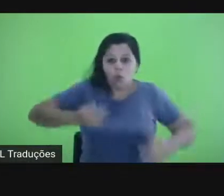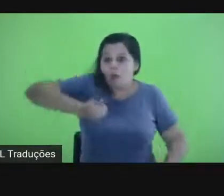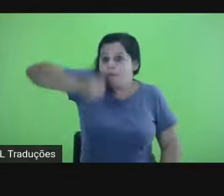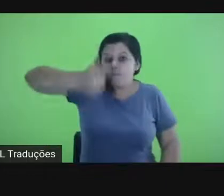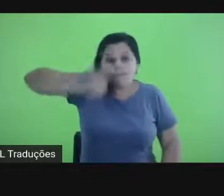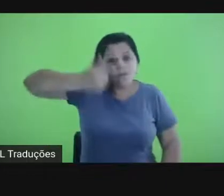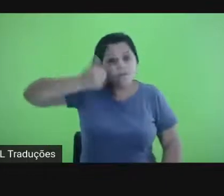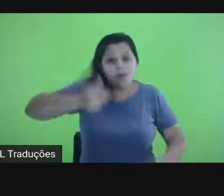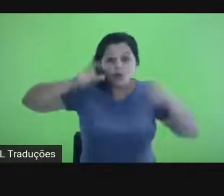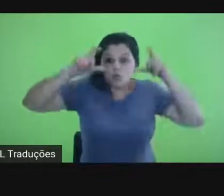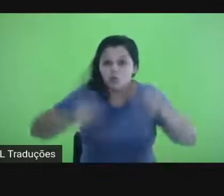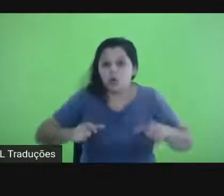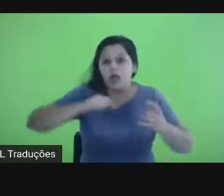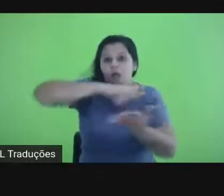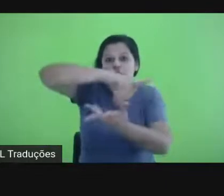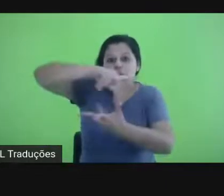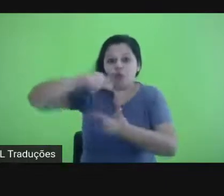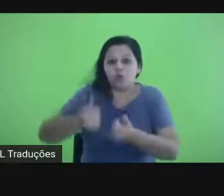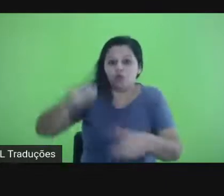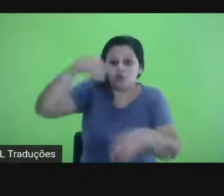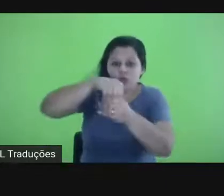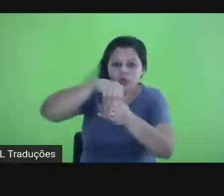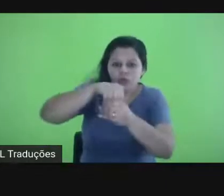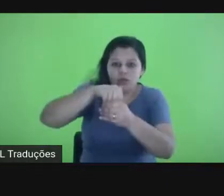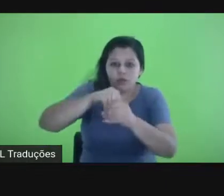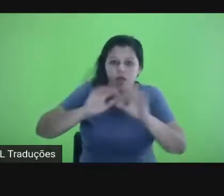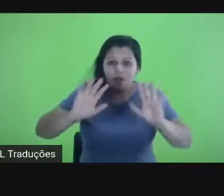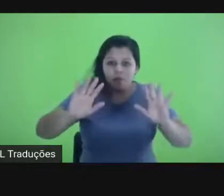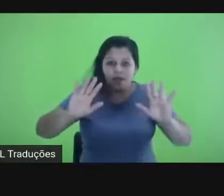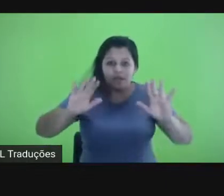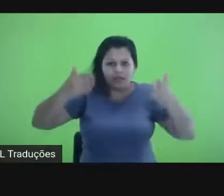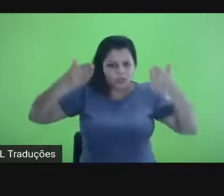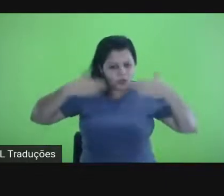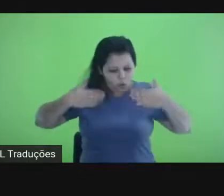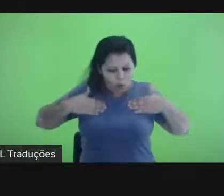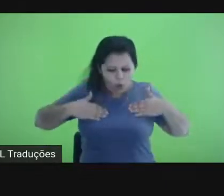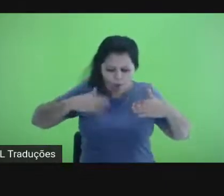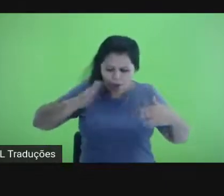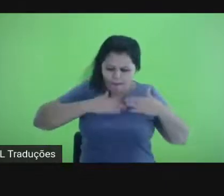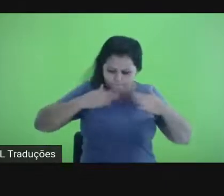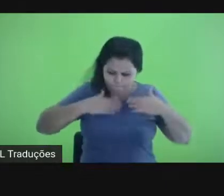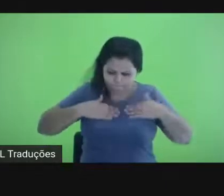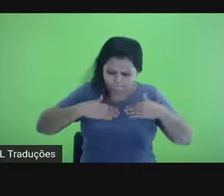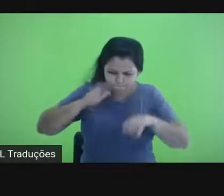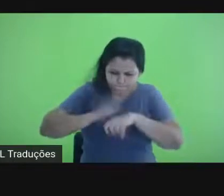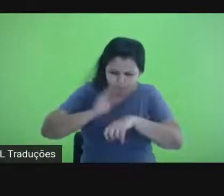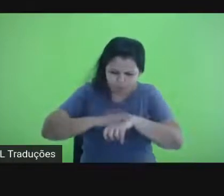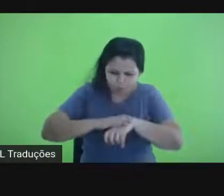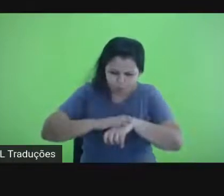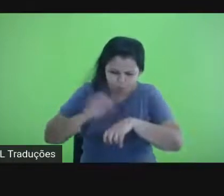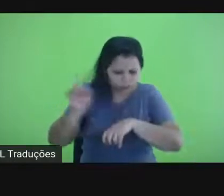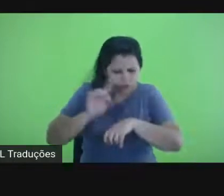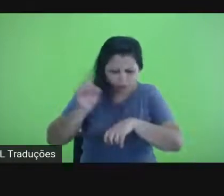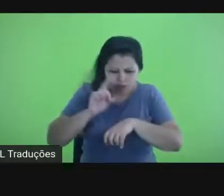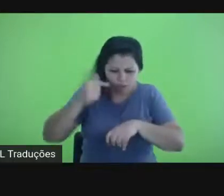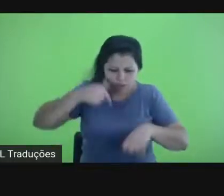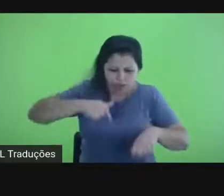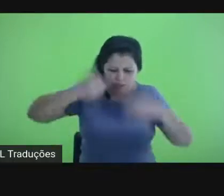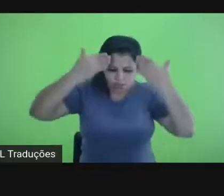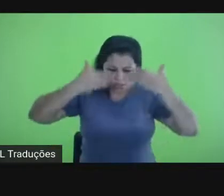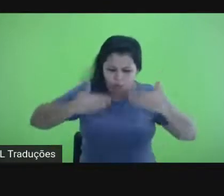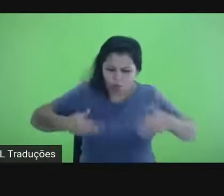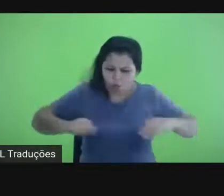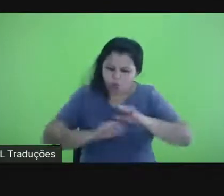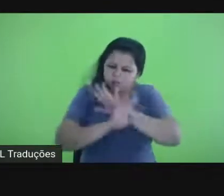no mundo, né? Mas esse corpo, ele não vai ser neutro, ele não vai ser isento de um discurso, ele vai carregar uma